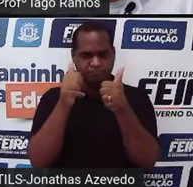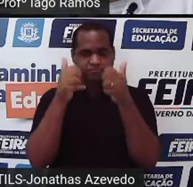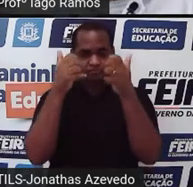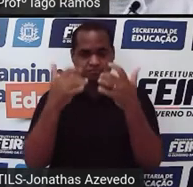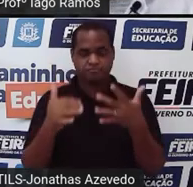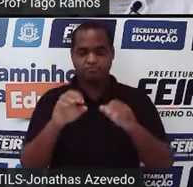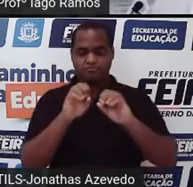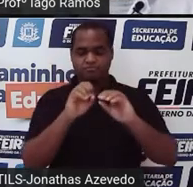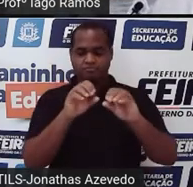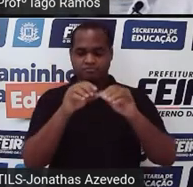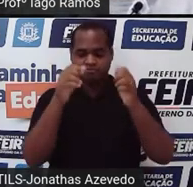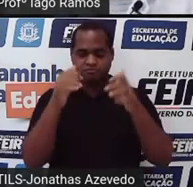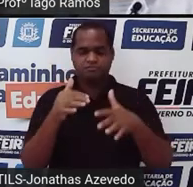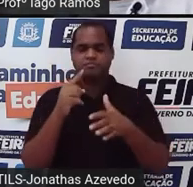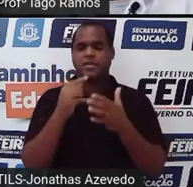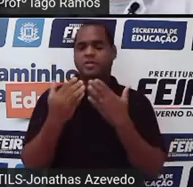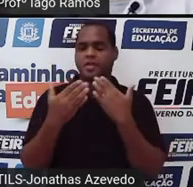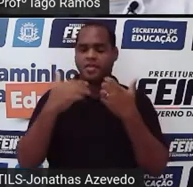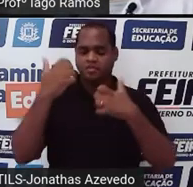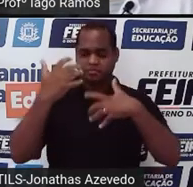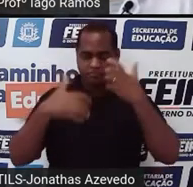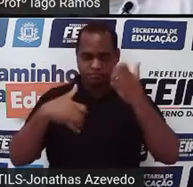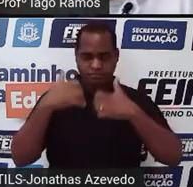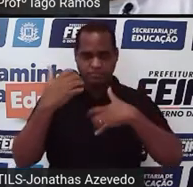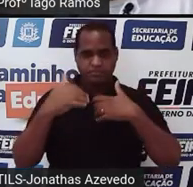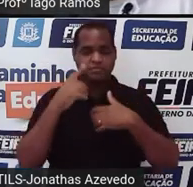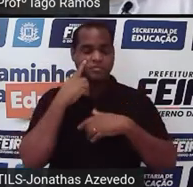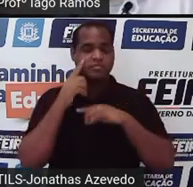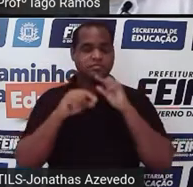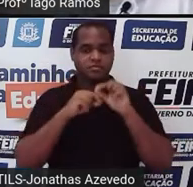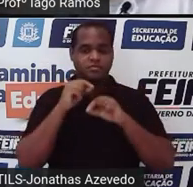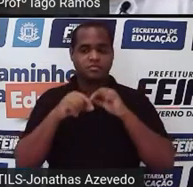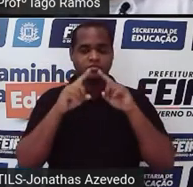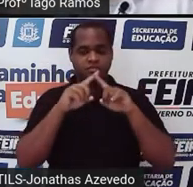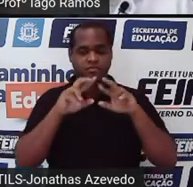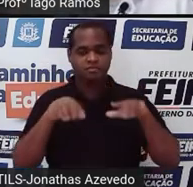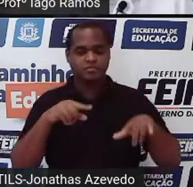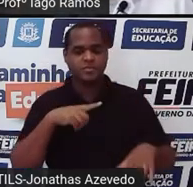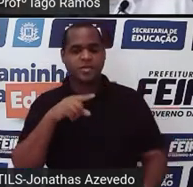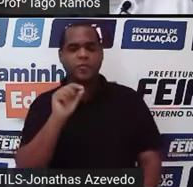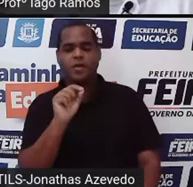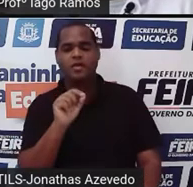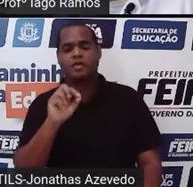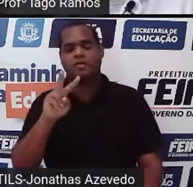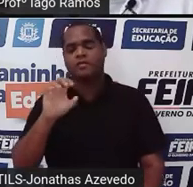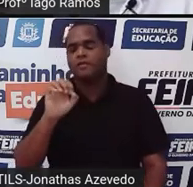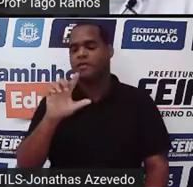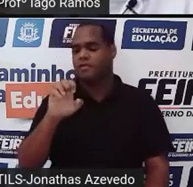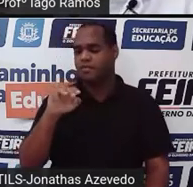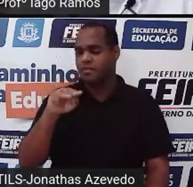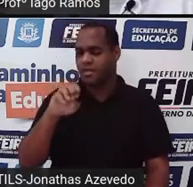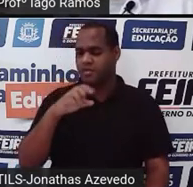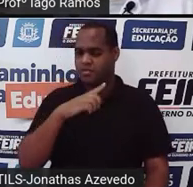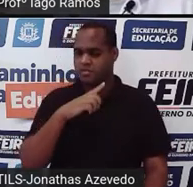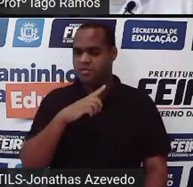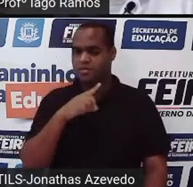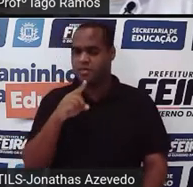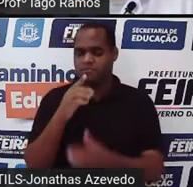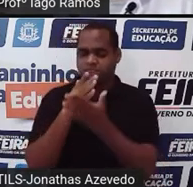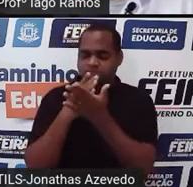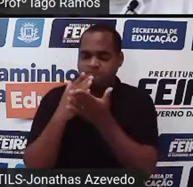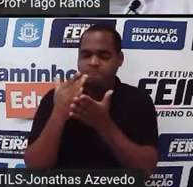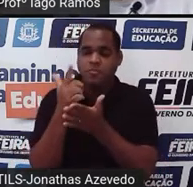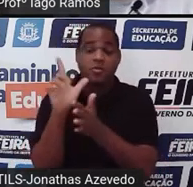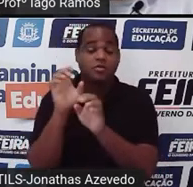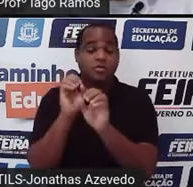na nossa aula qual é o papo que a gente tem pressa aula o papo ainda vai ser sobre volume Tá bom a gente já começou